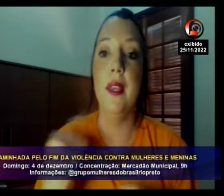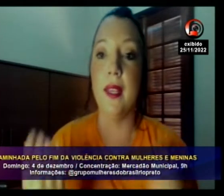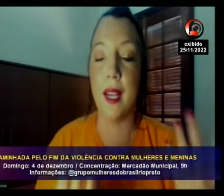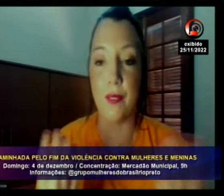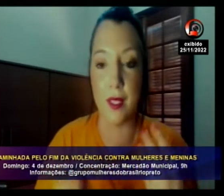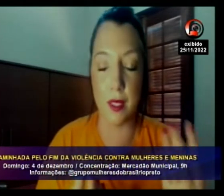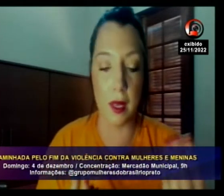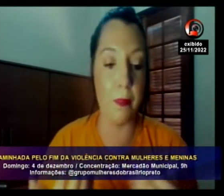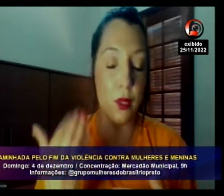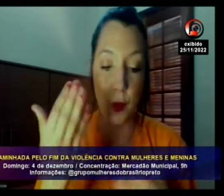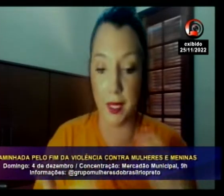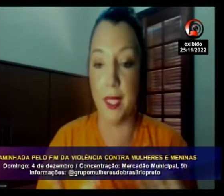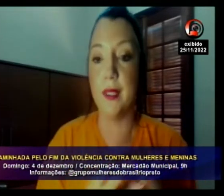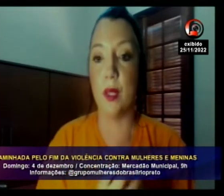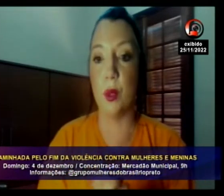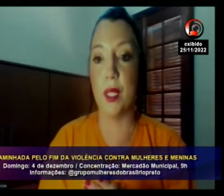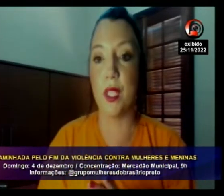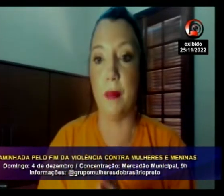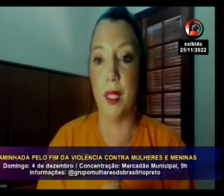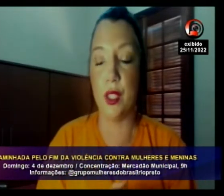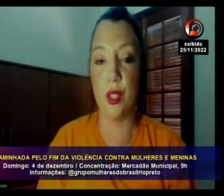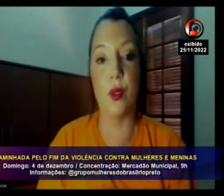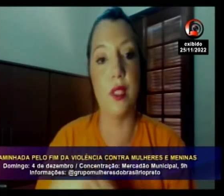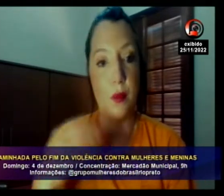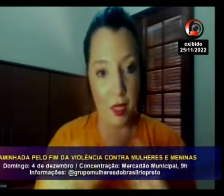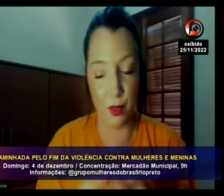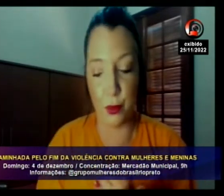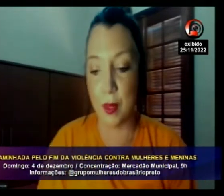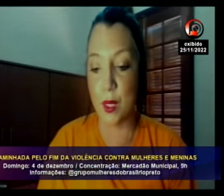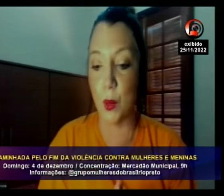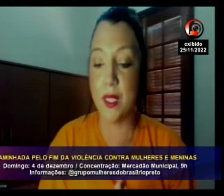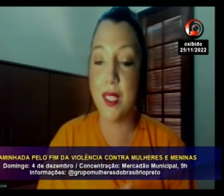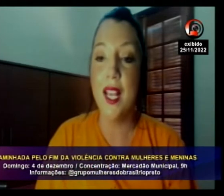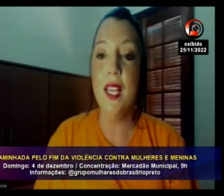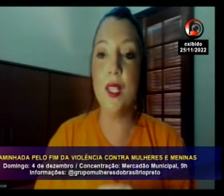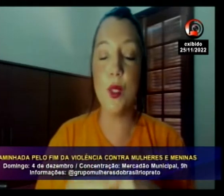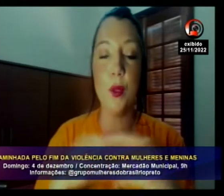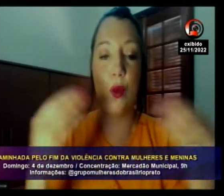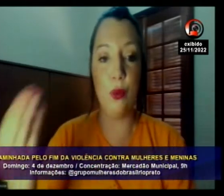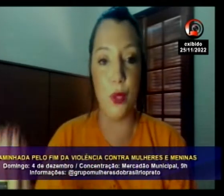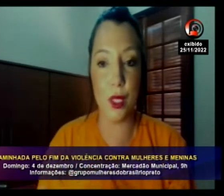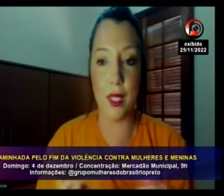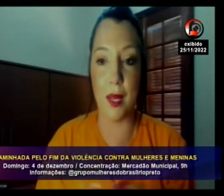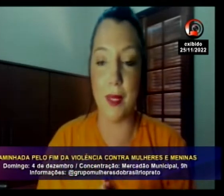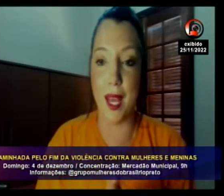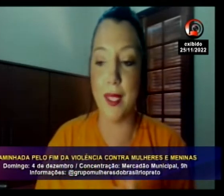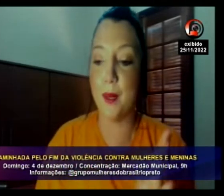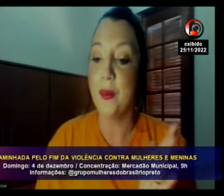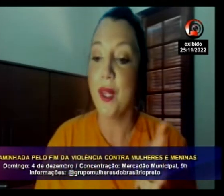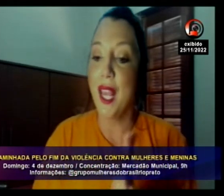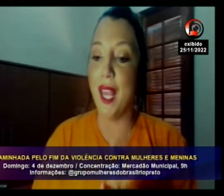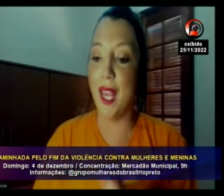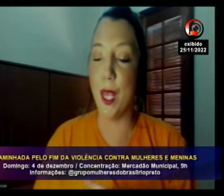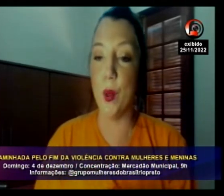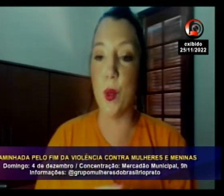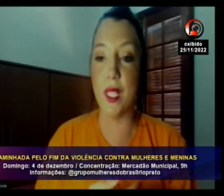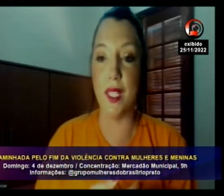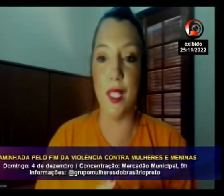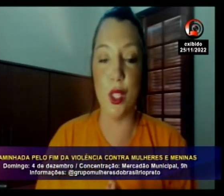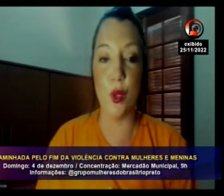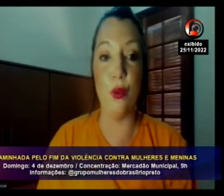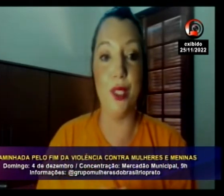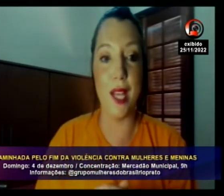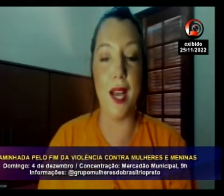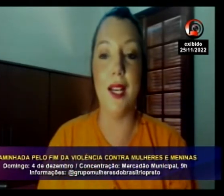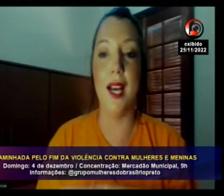gente faz a pessoa entra automaticamente, aí nós damos as informações. E sobre o convite da caminhada, eu